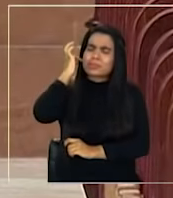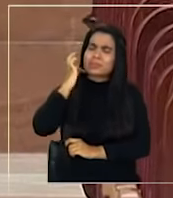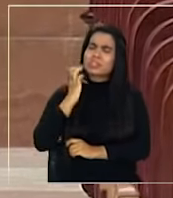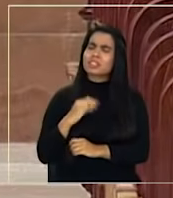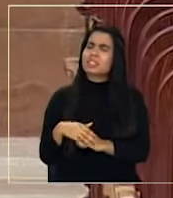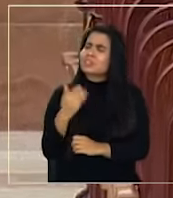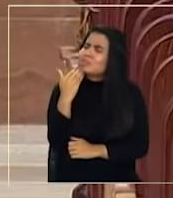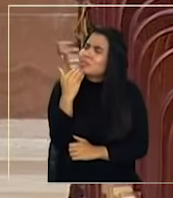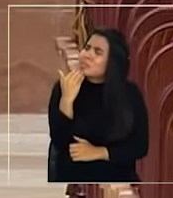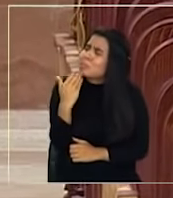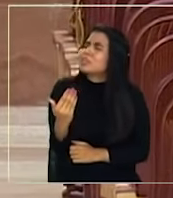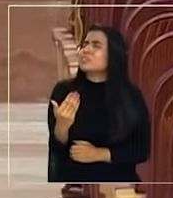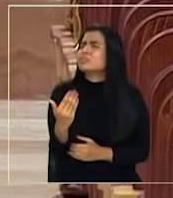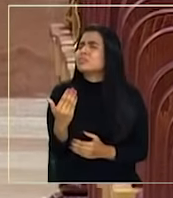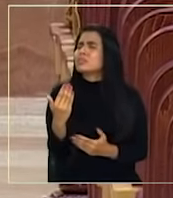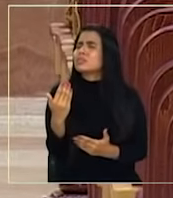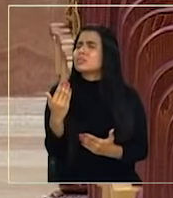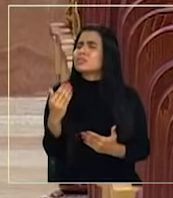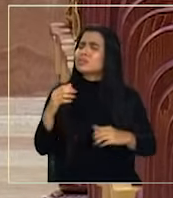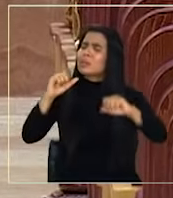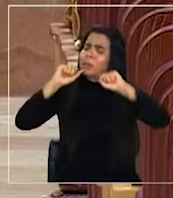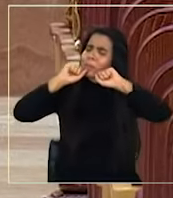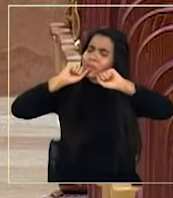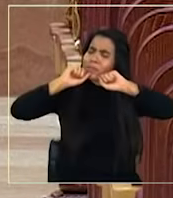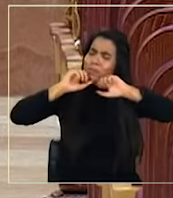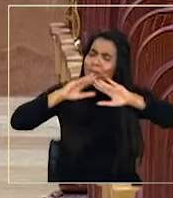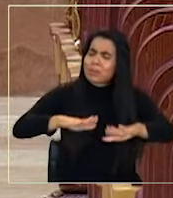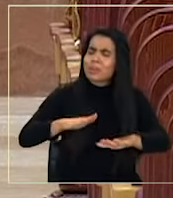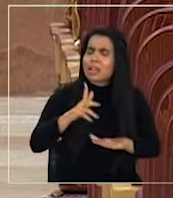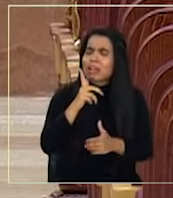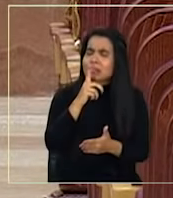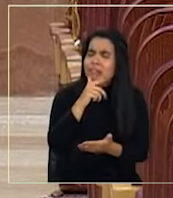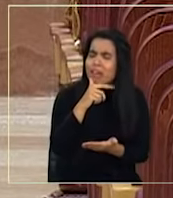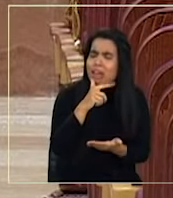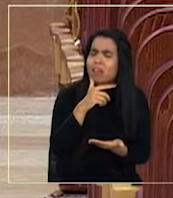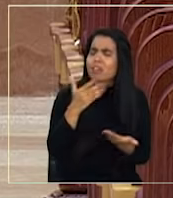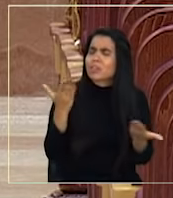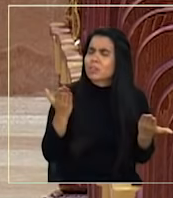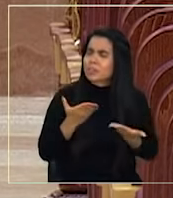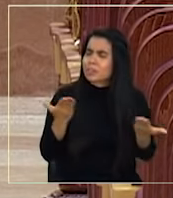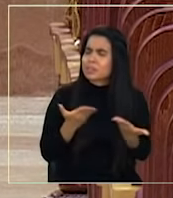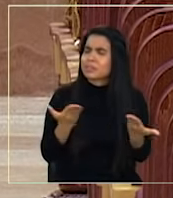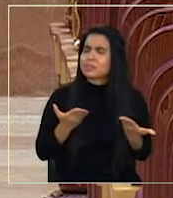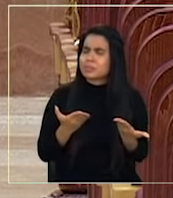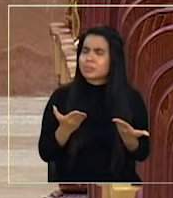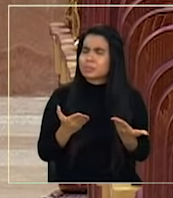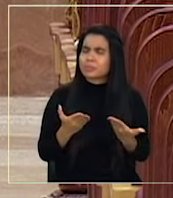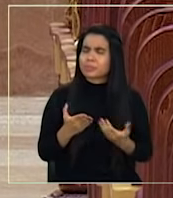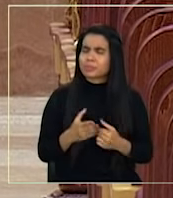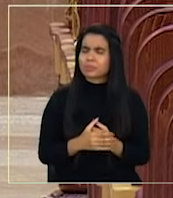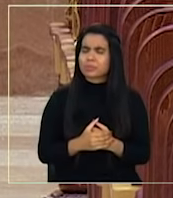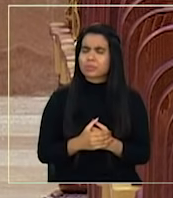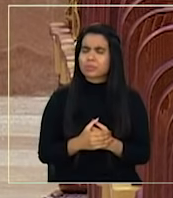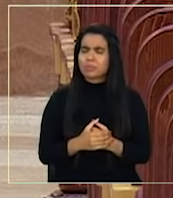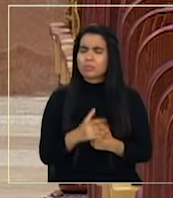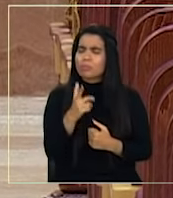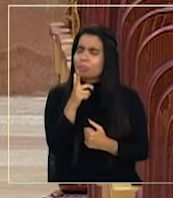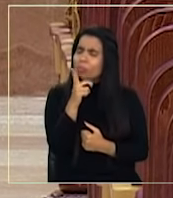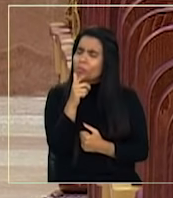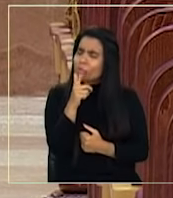eu te peço que o Senhor consagre esta água agora. A água, meu